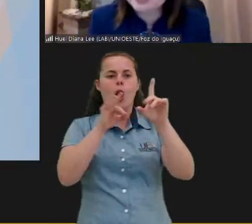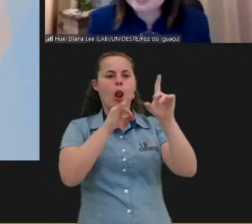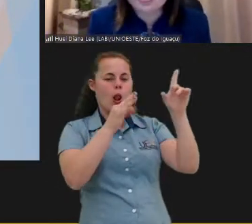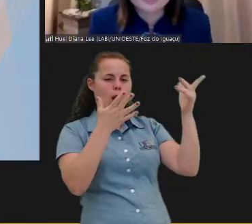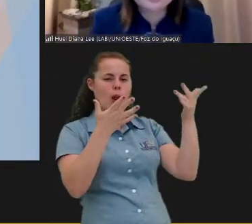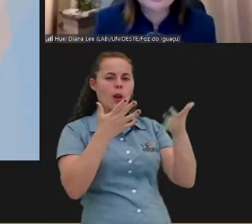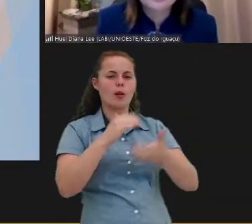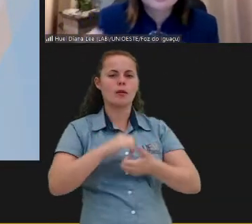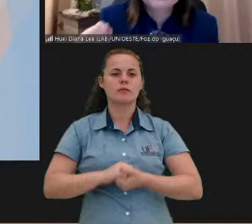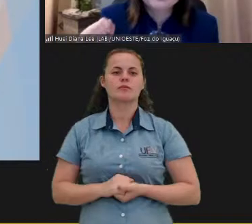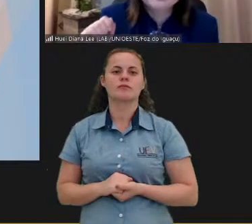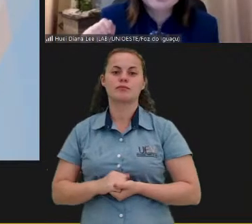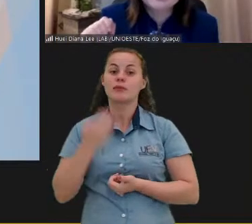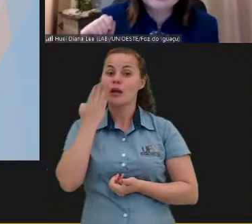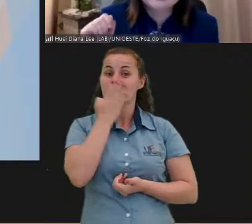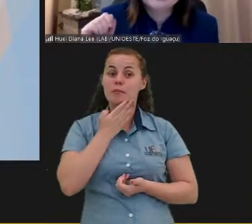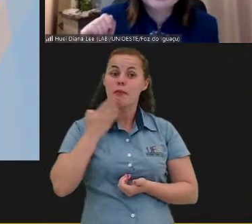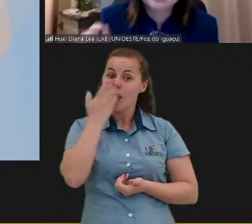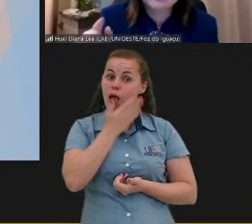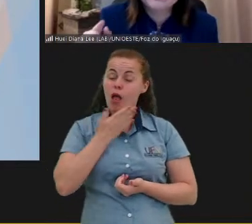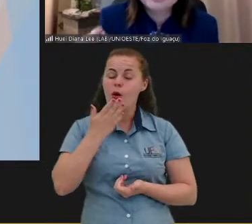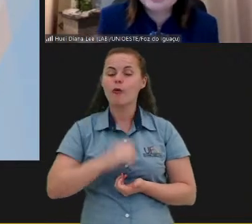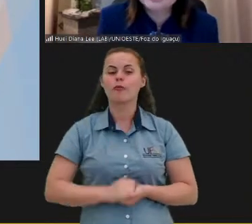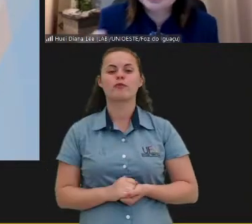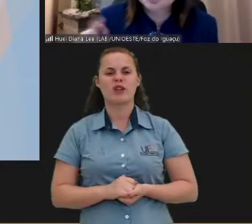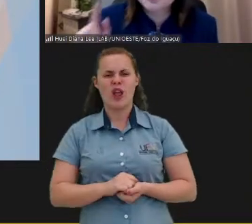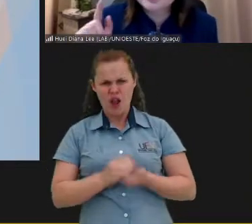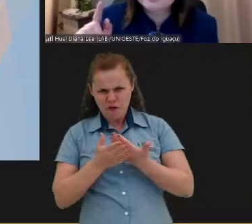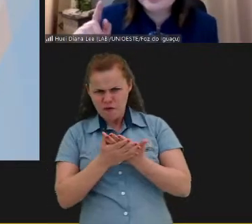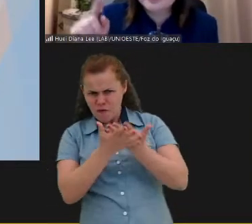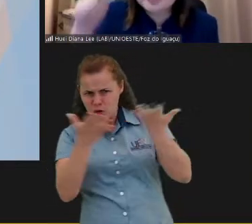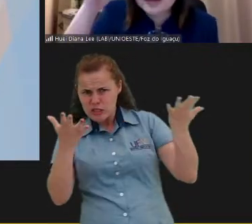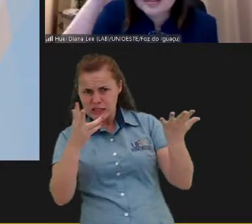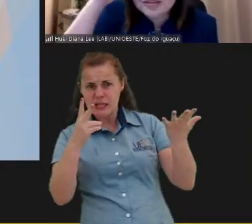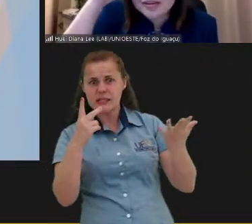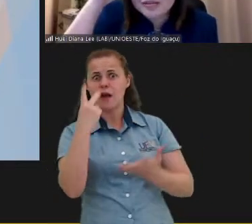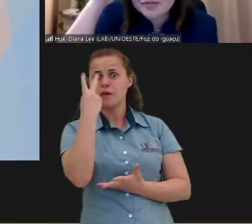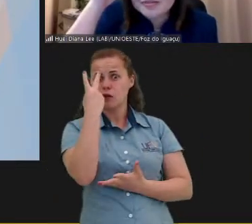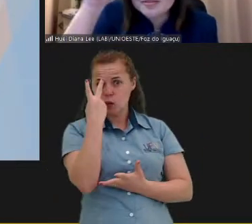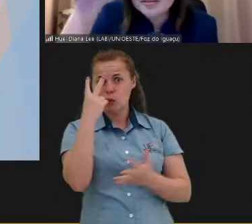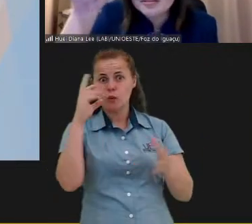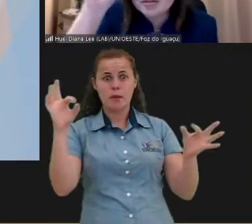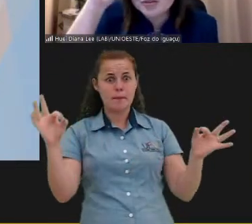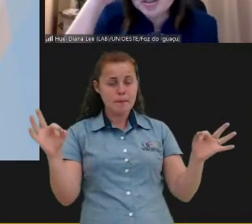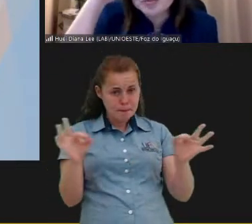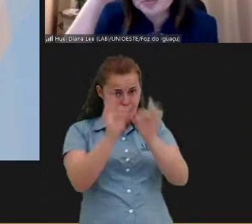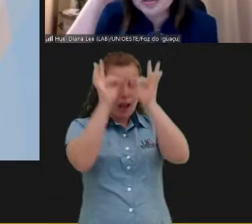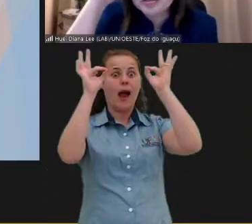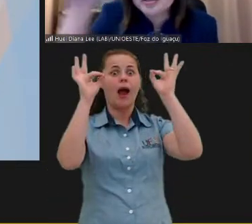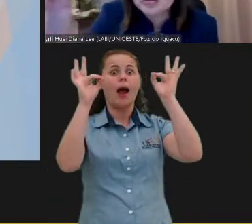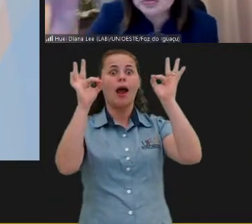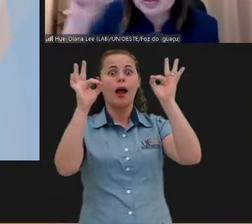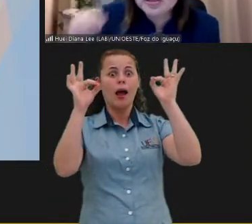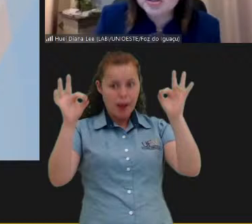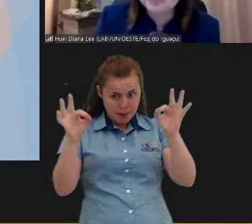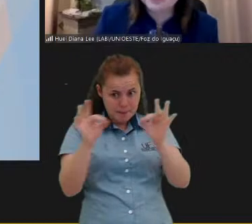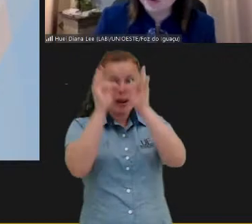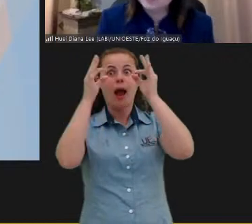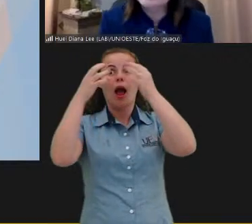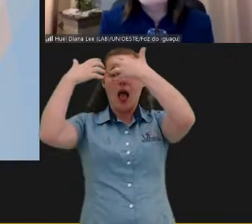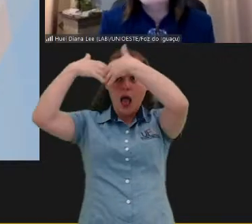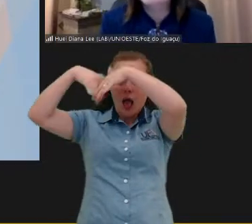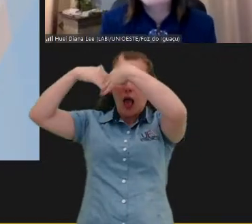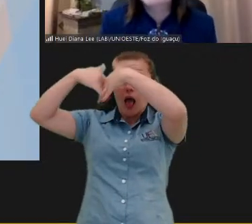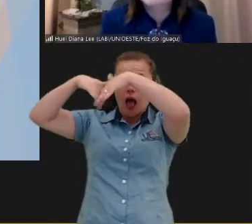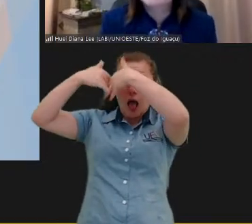coisa para vocês. Vocês já viram 2 abelhas baterem a cabeça e terem traumatismo craniano durante o voo?